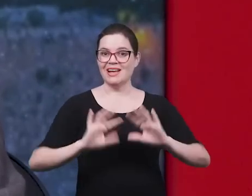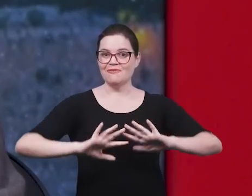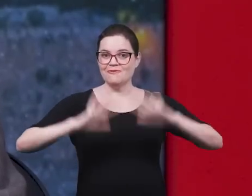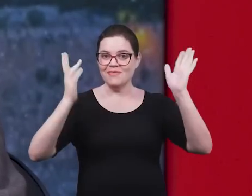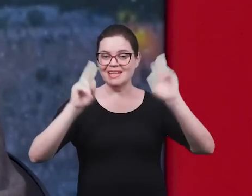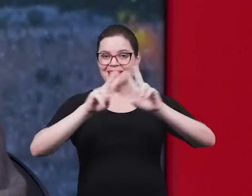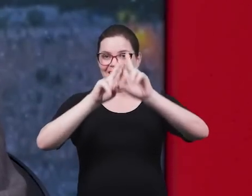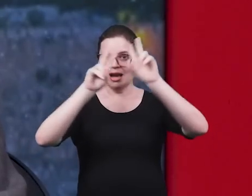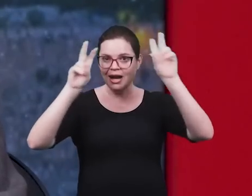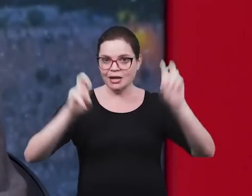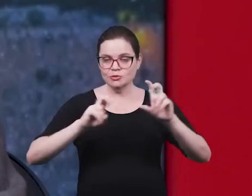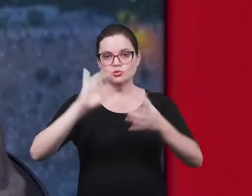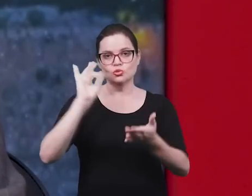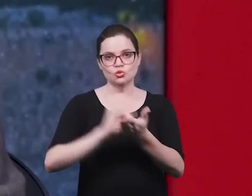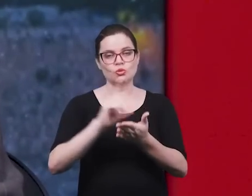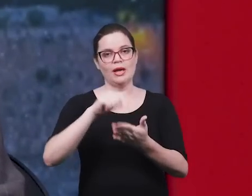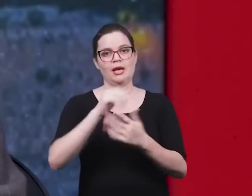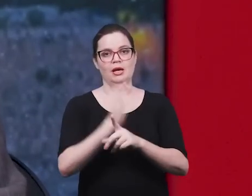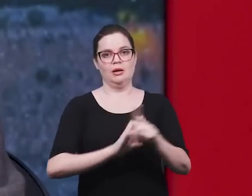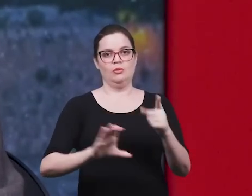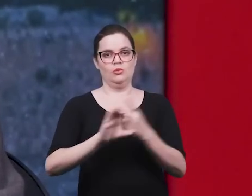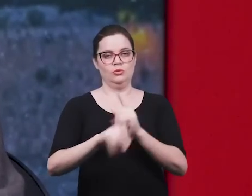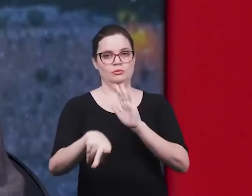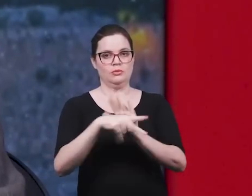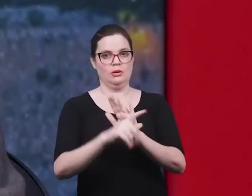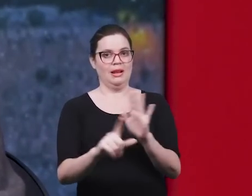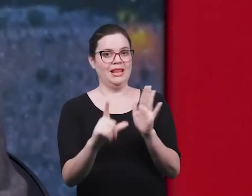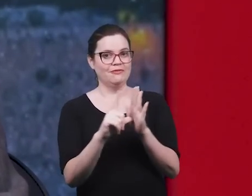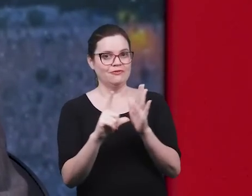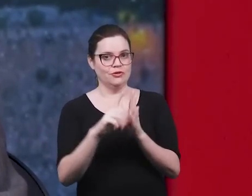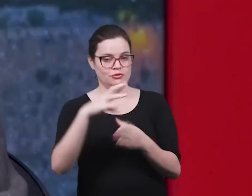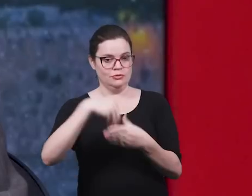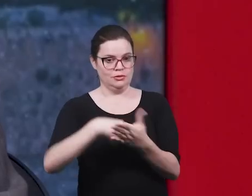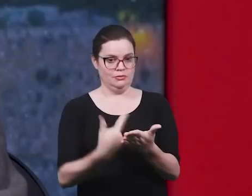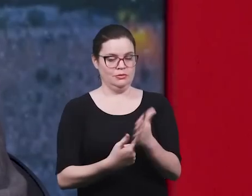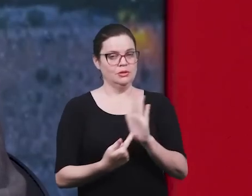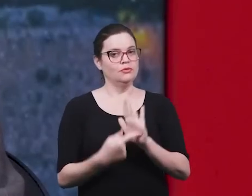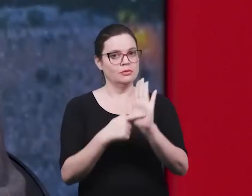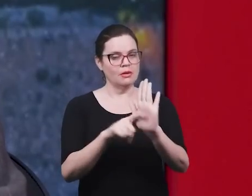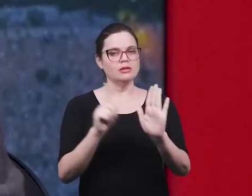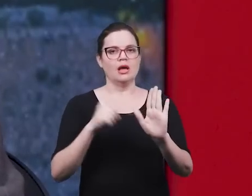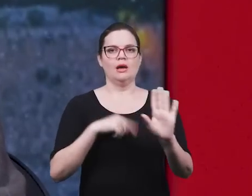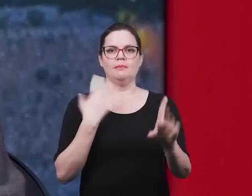apontam profeticamente para aquilo que a igreja iria viver. Da mesma forma que Israel